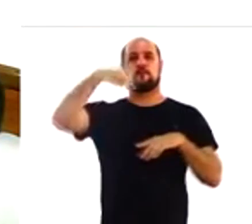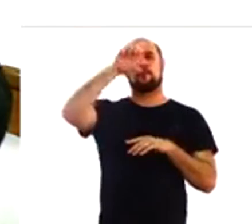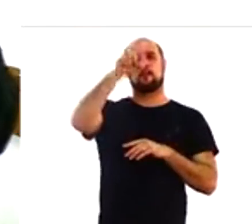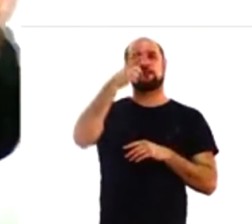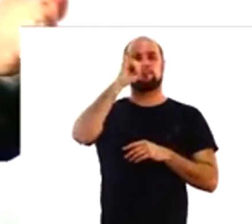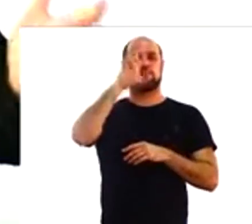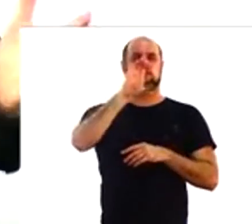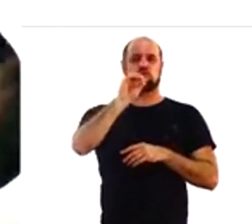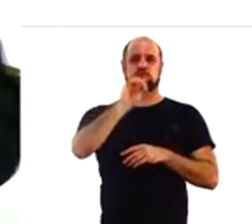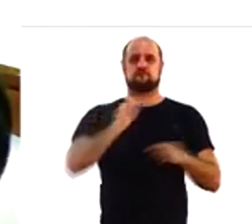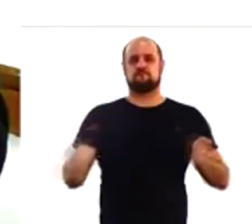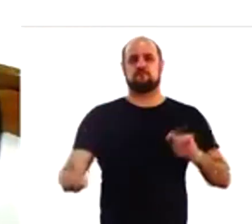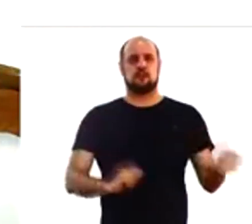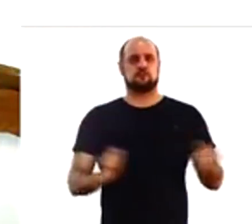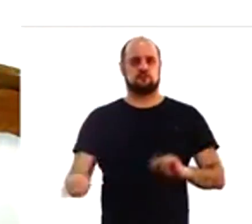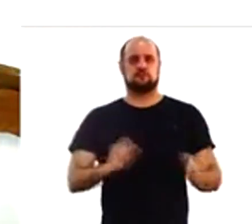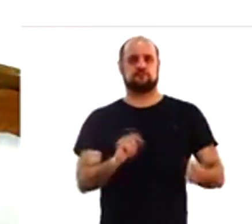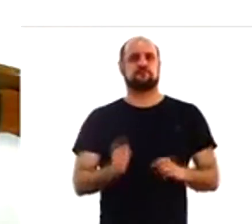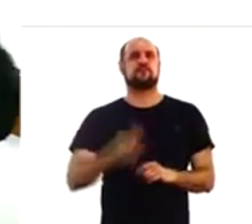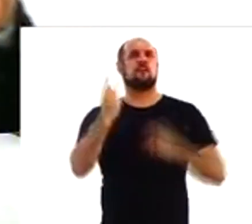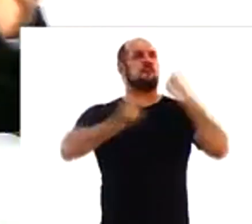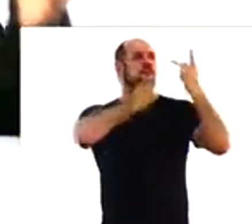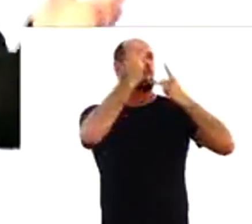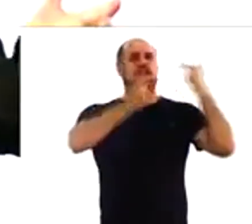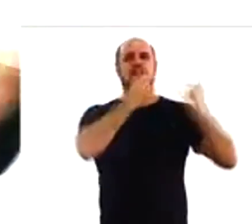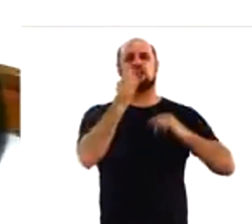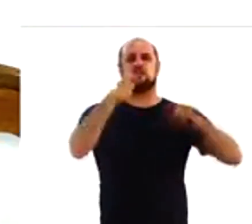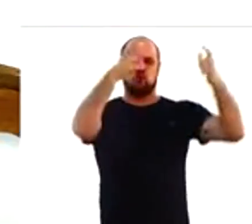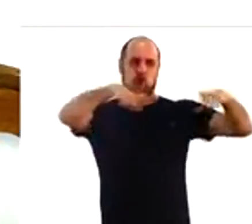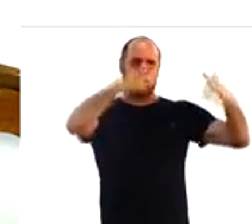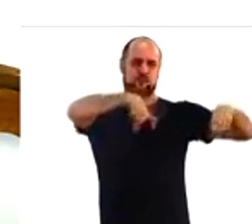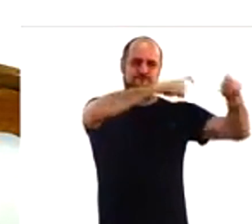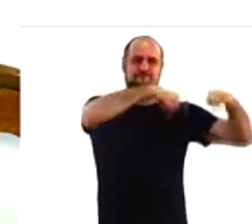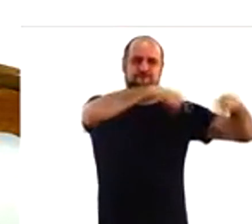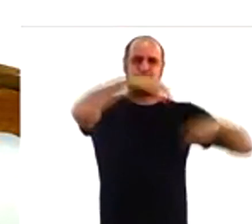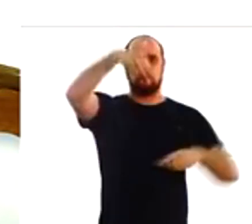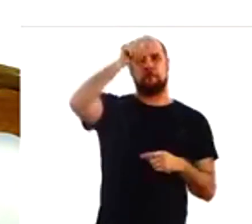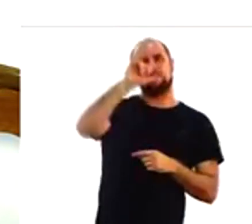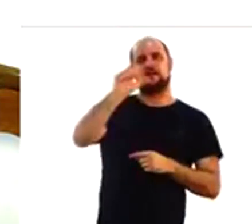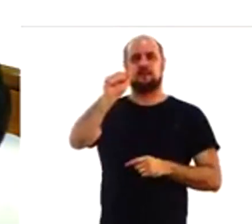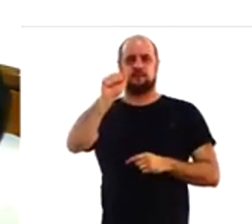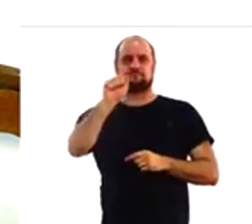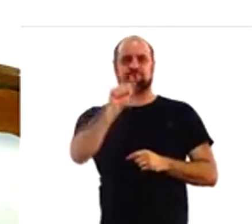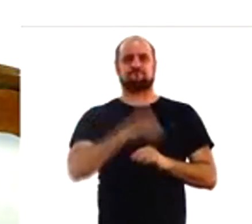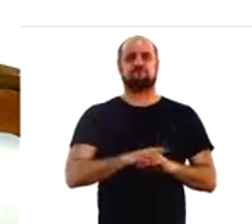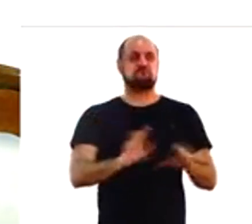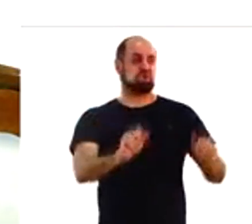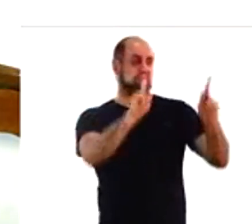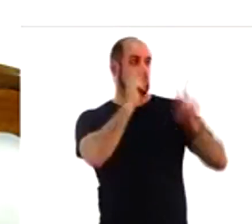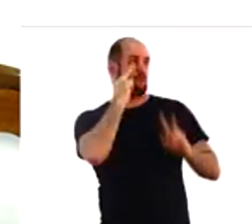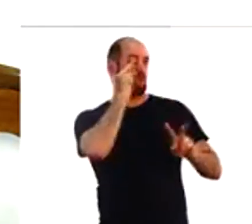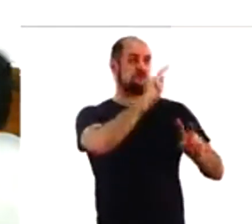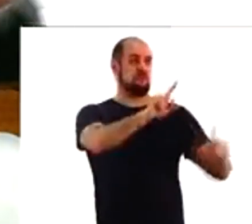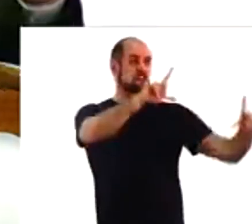eu ouvia falar muito dos sítios arqueológicos dos maias. Ok, mas eu via isso